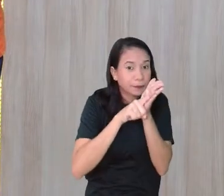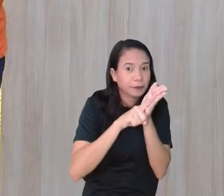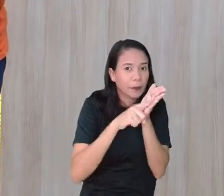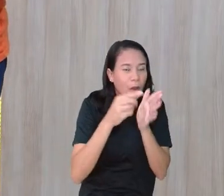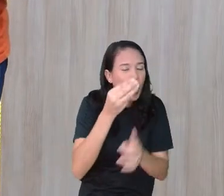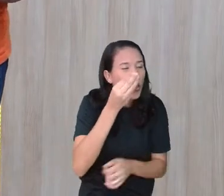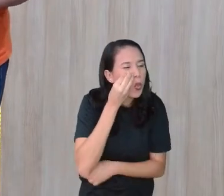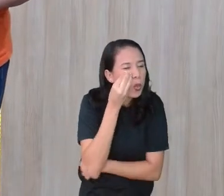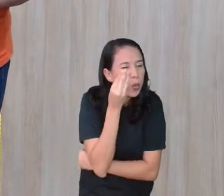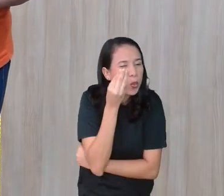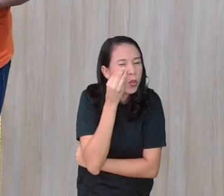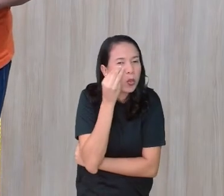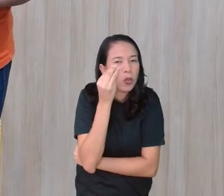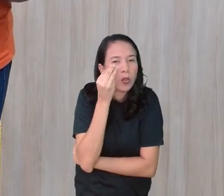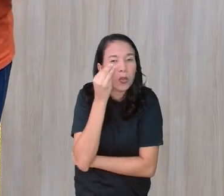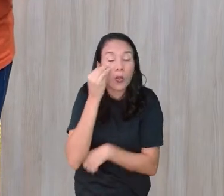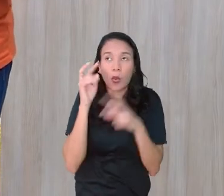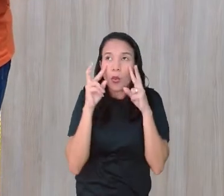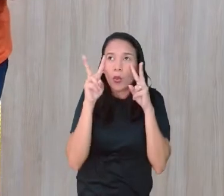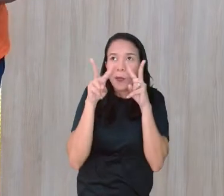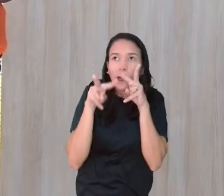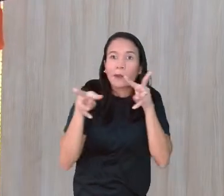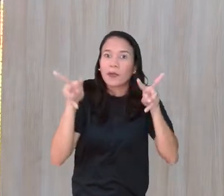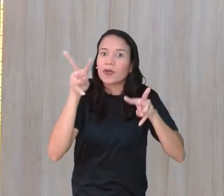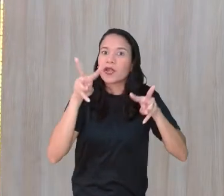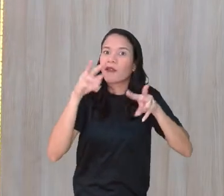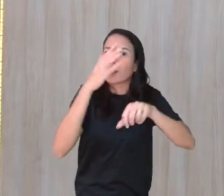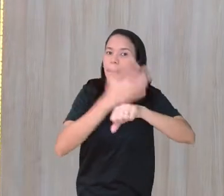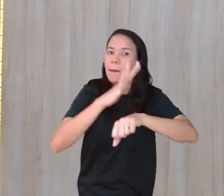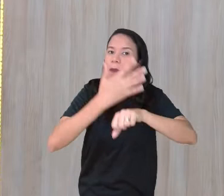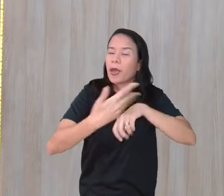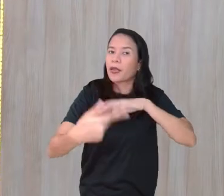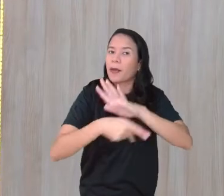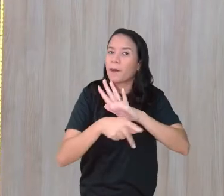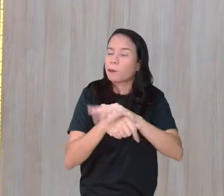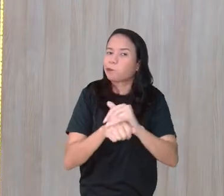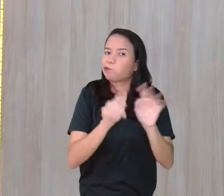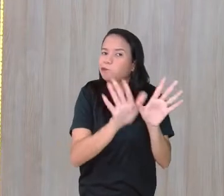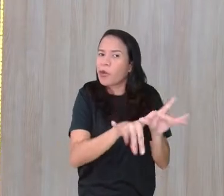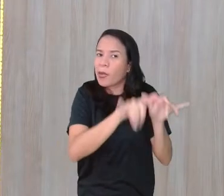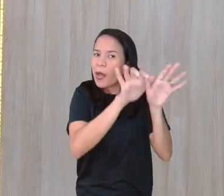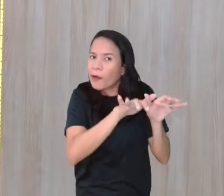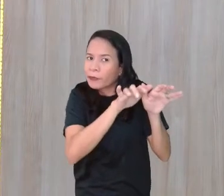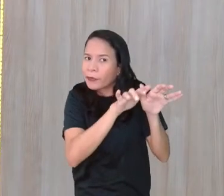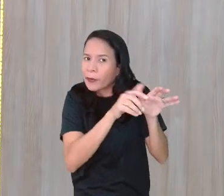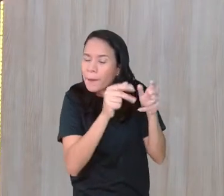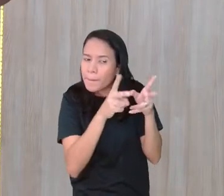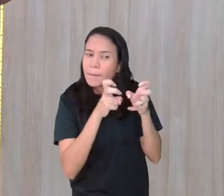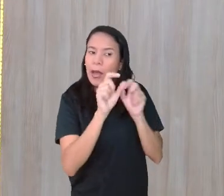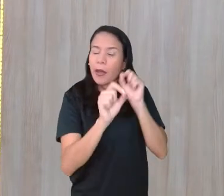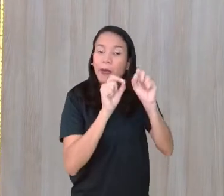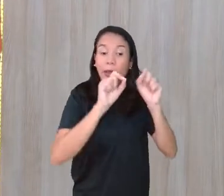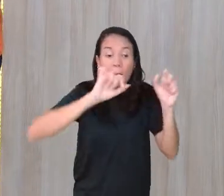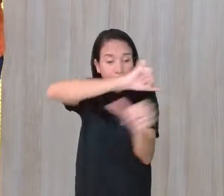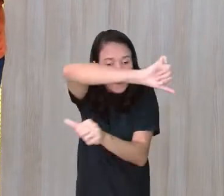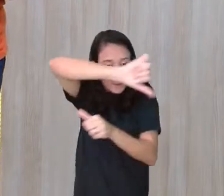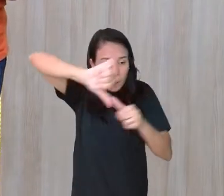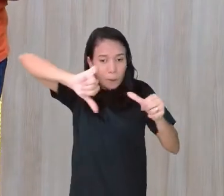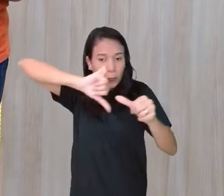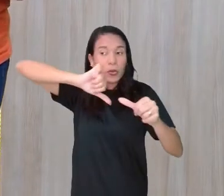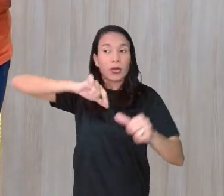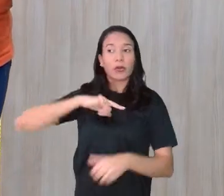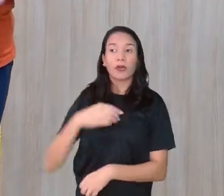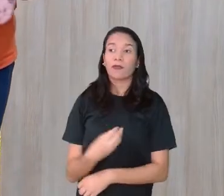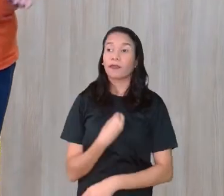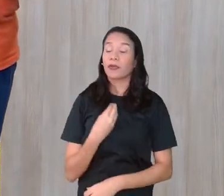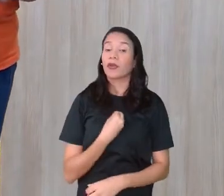foi observar o dia a dia dessas aves. E ele descobriu que a modificação que essas aves